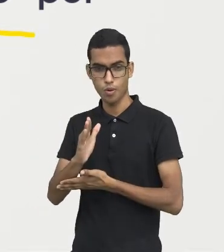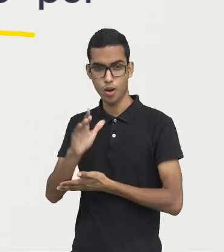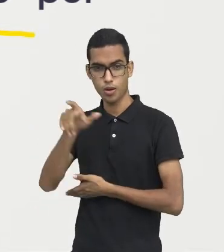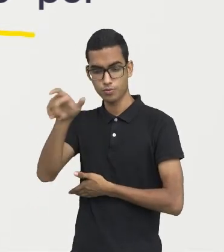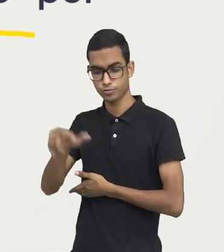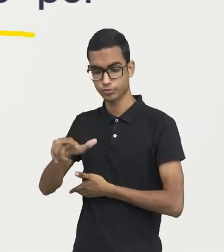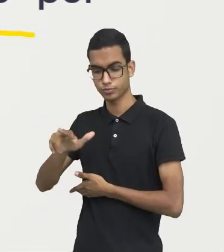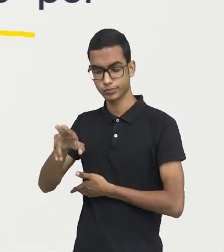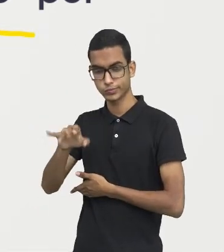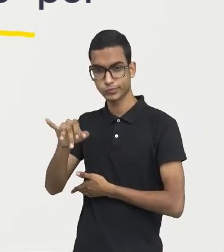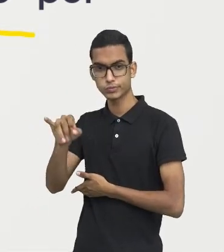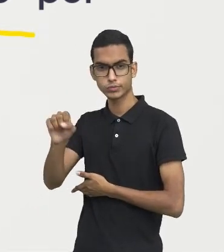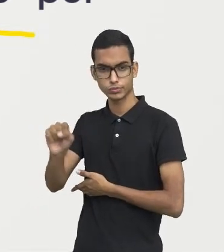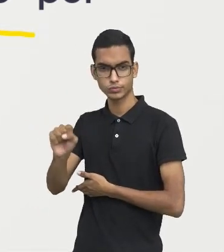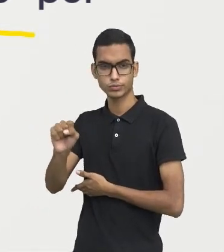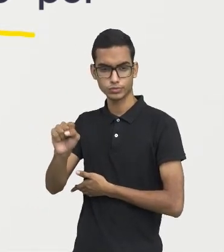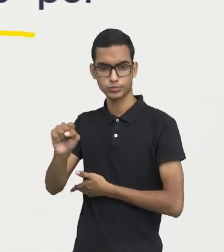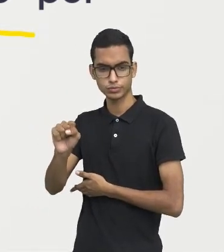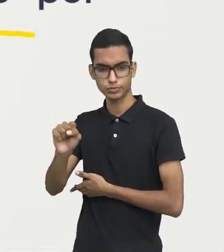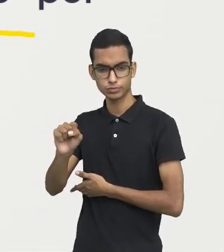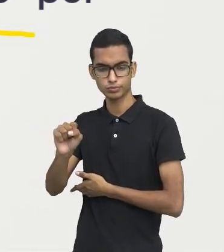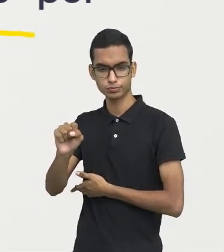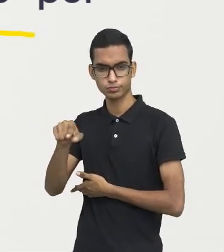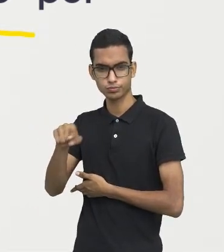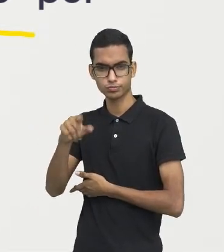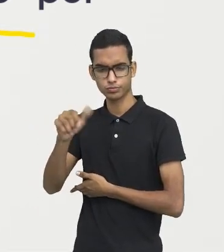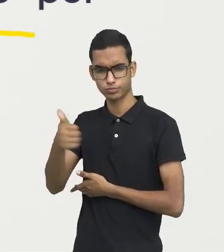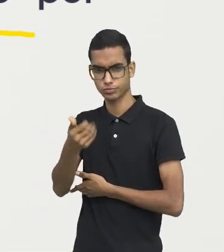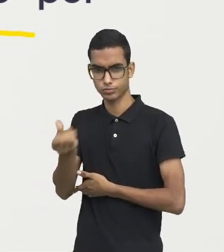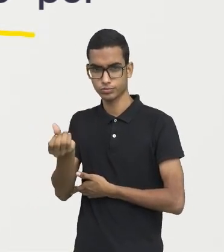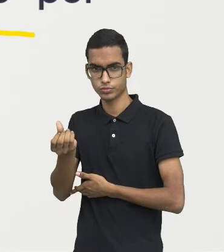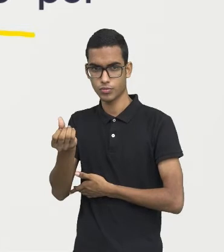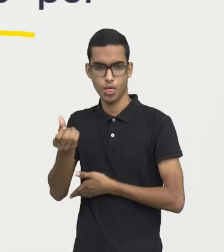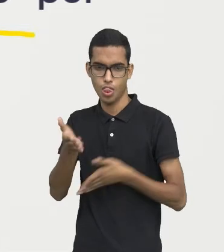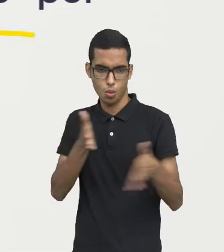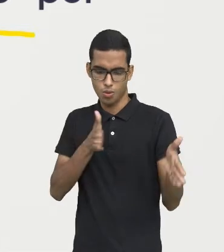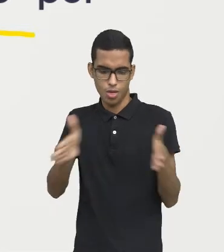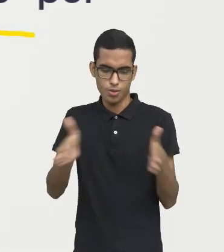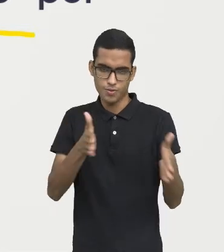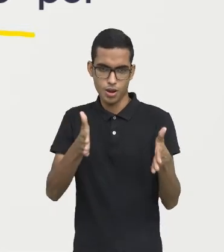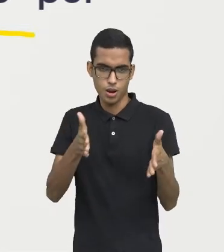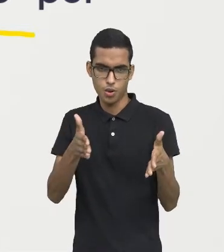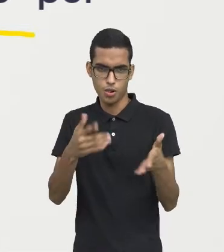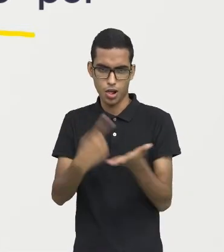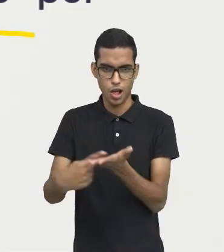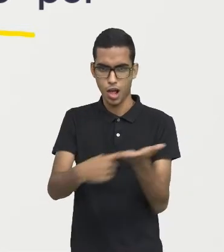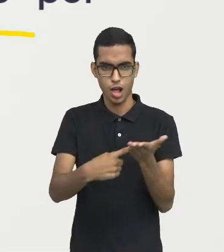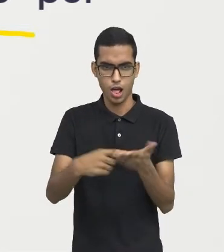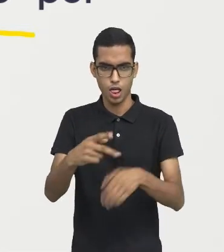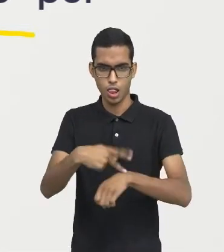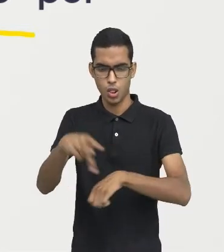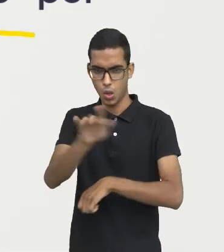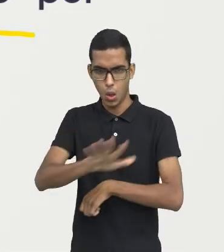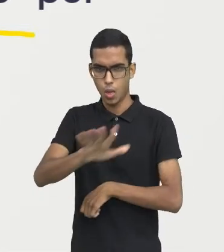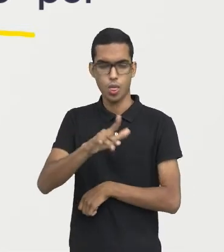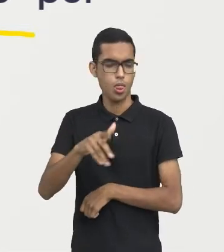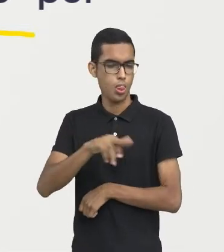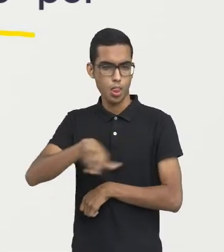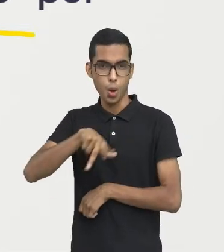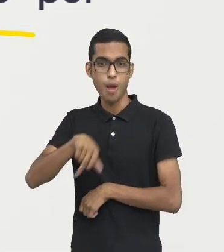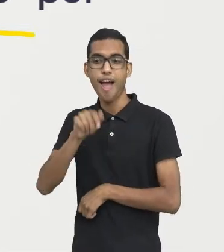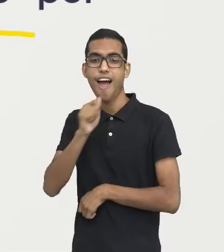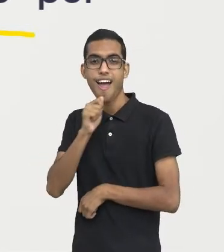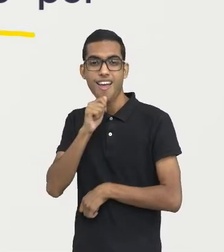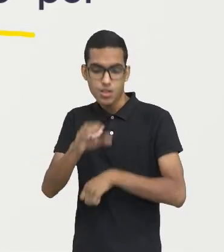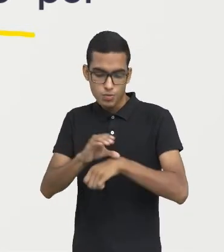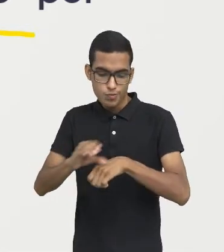XVI, então a gente ainda não está na época da Convenção, nós ainda estamos nesse período da monarquia